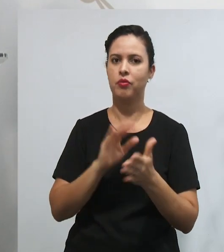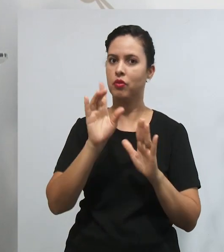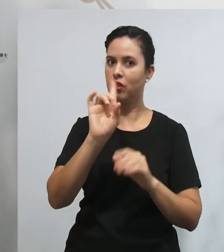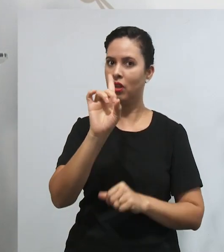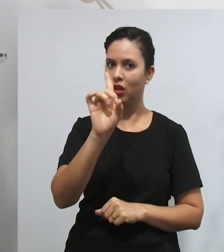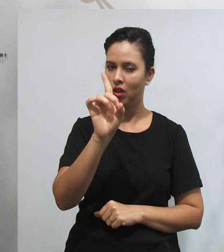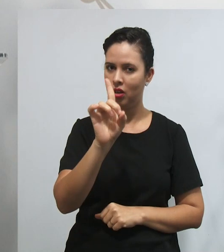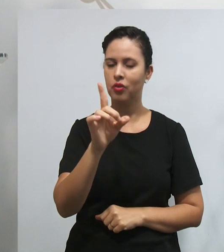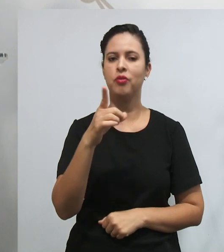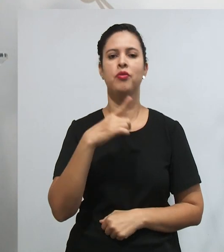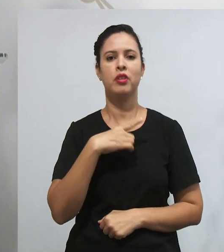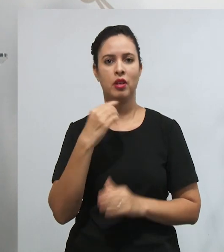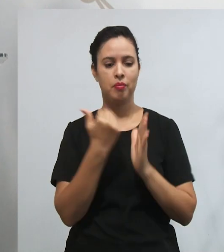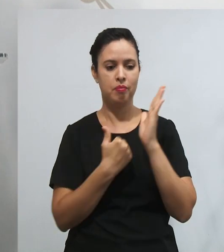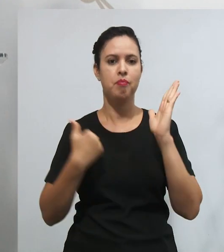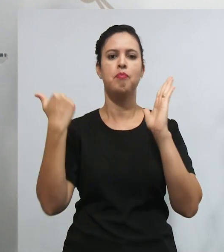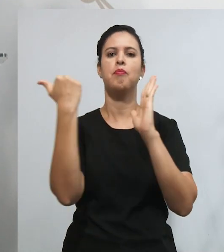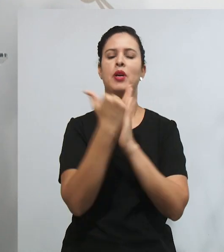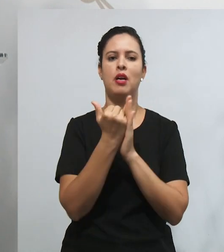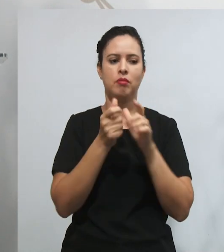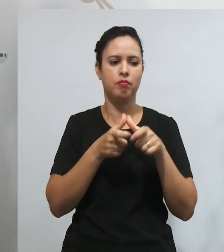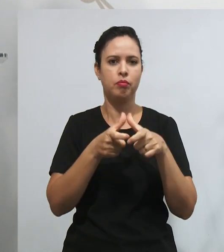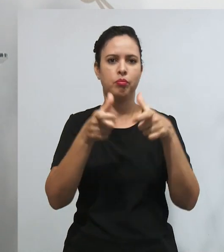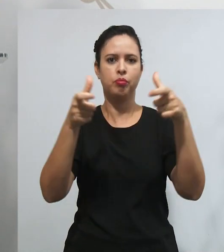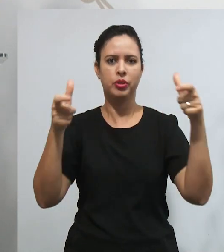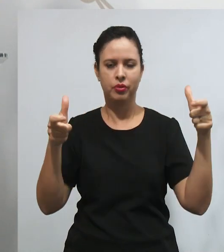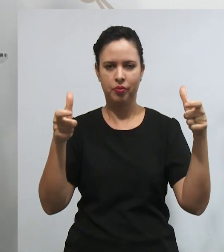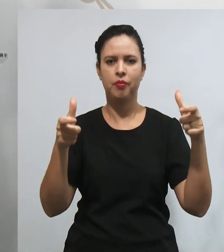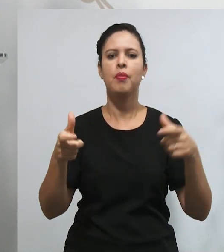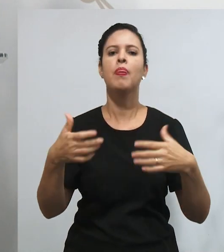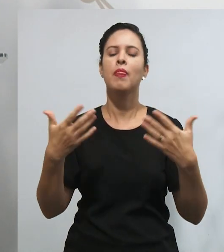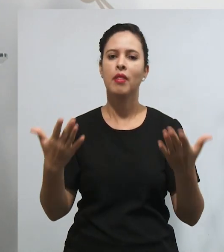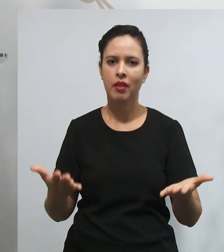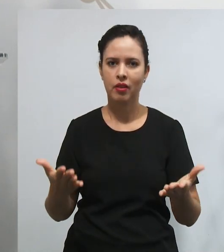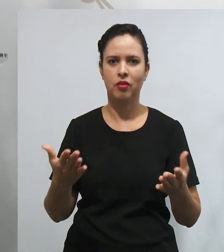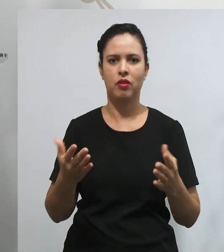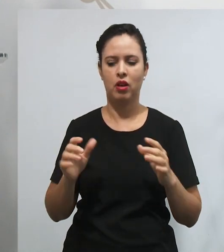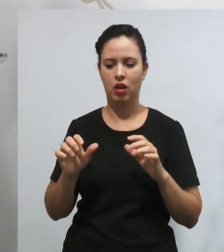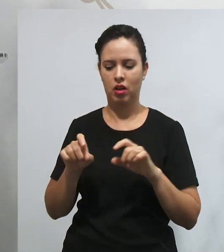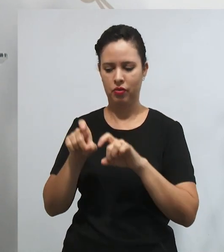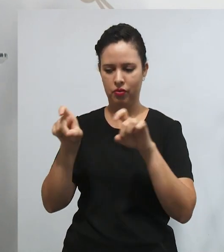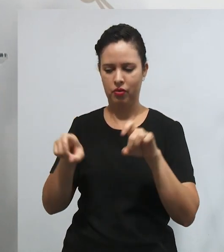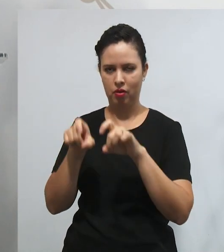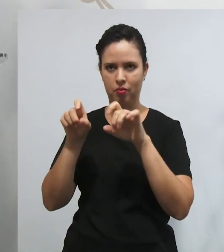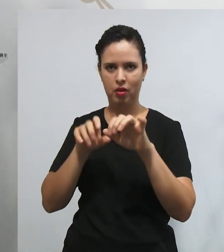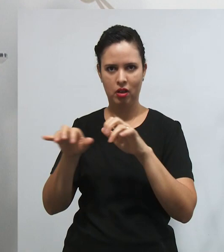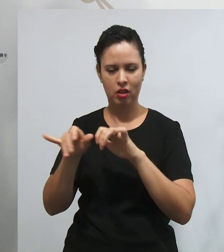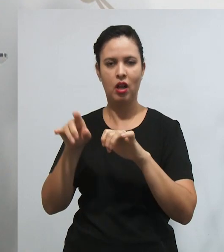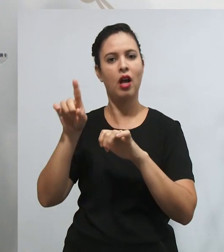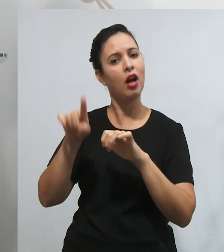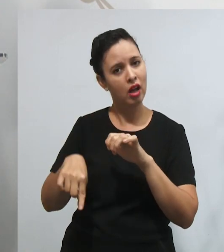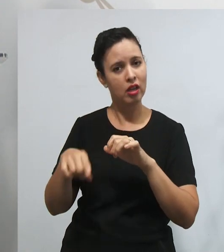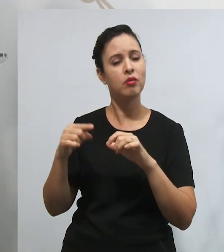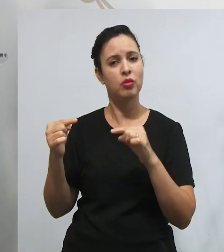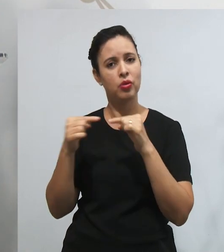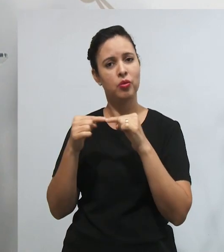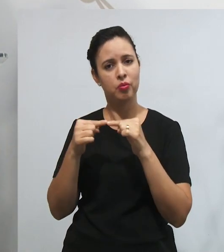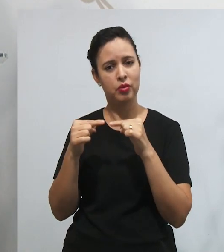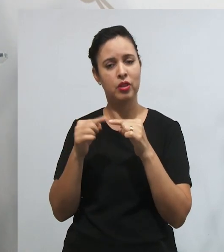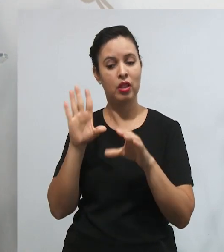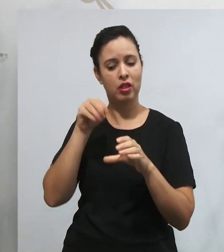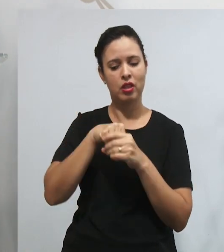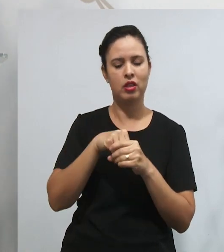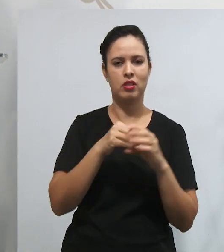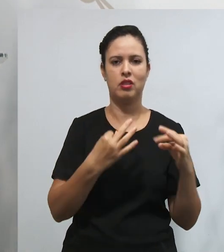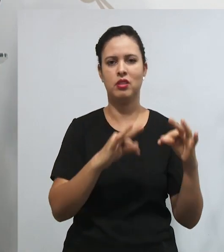vai ver já a definição, que ela é muito mais ampla do que a informática. E claro, a informática é sim uma das áreas que estão dentro da